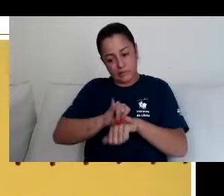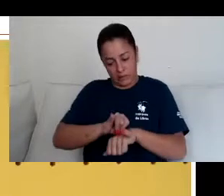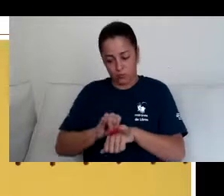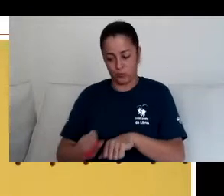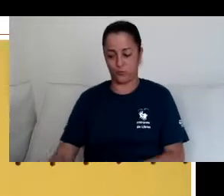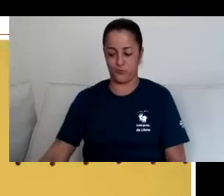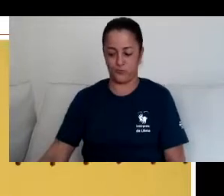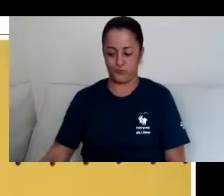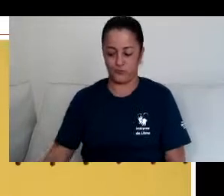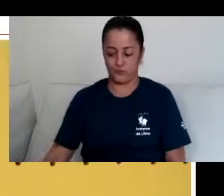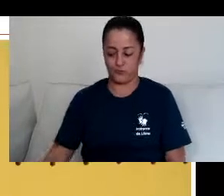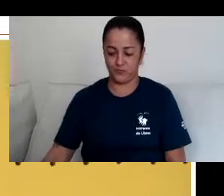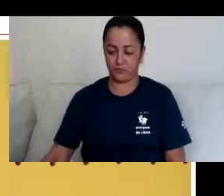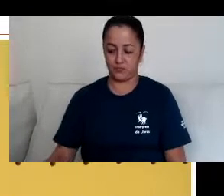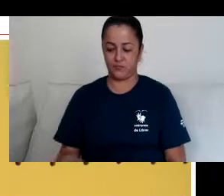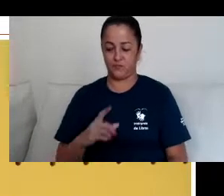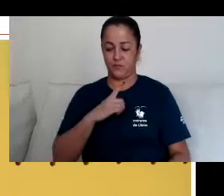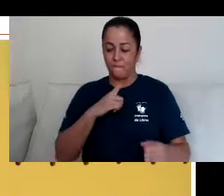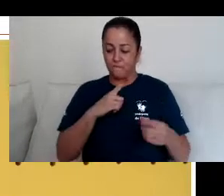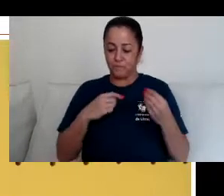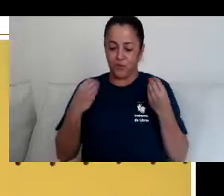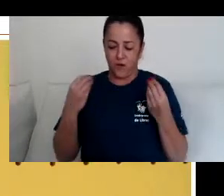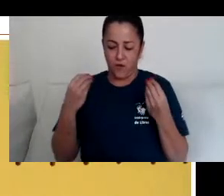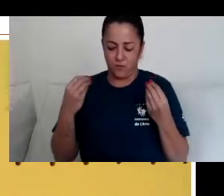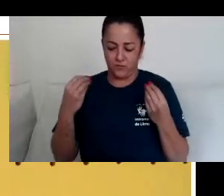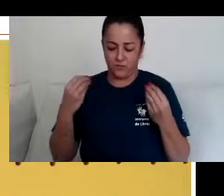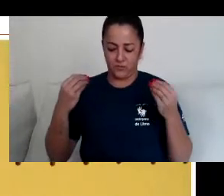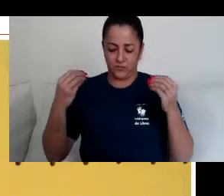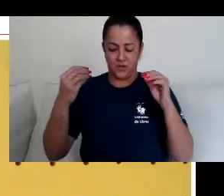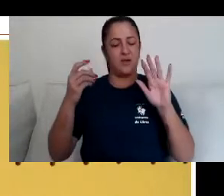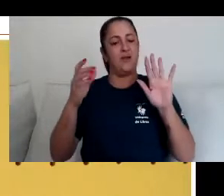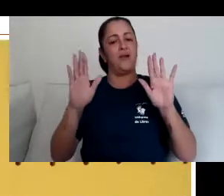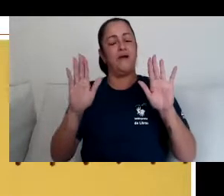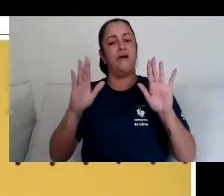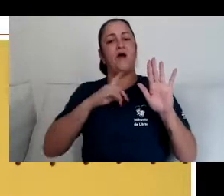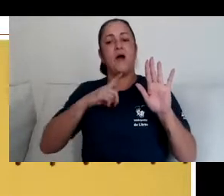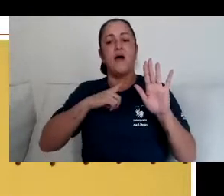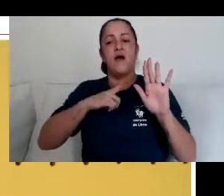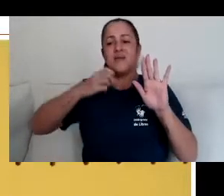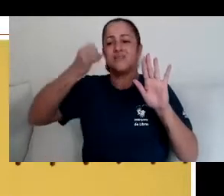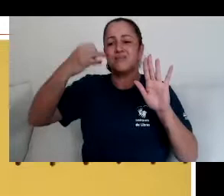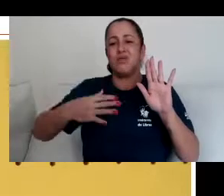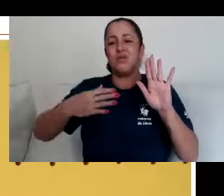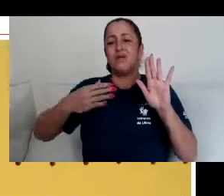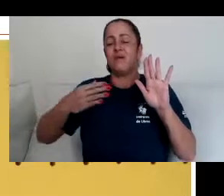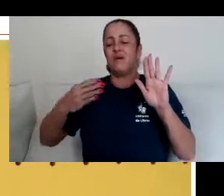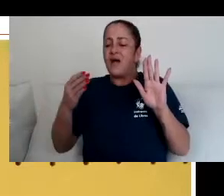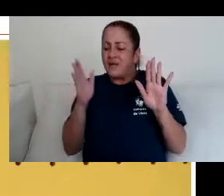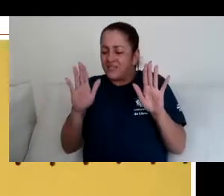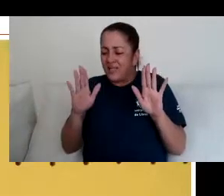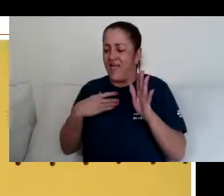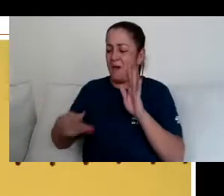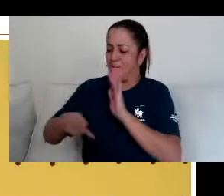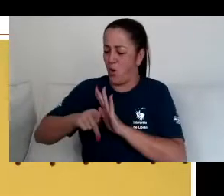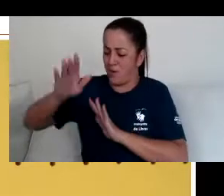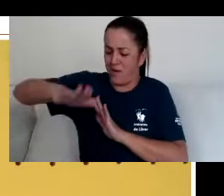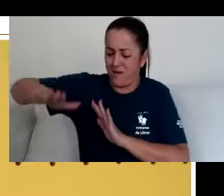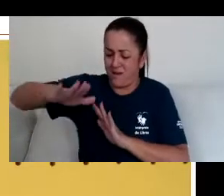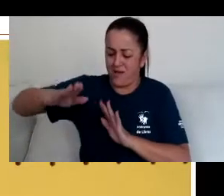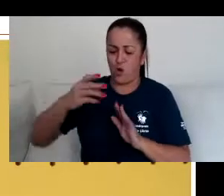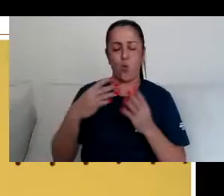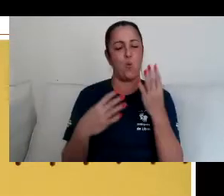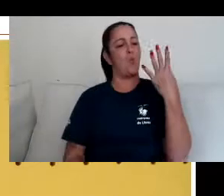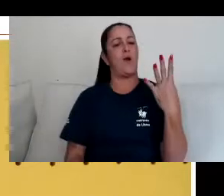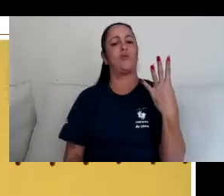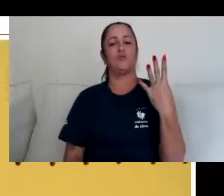clubes, sendo o último com a presença de uma escritora negra. Isso seria em 4 bibliotecas do centro,